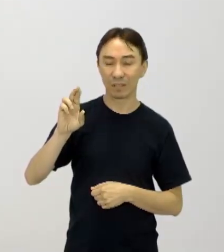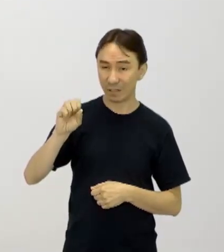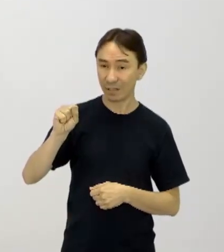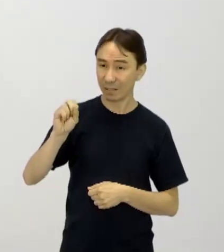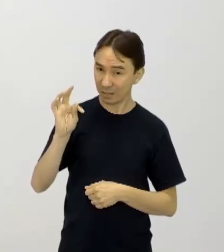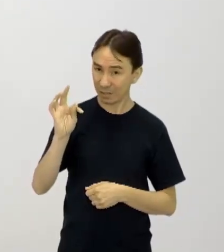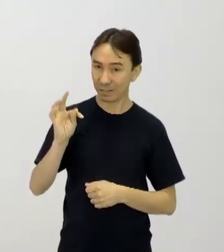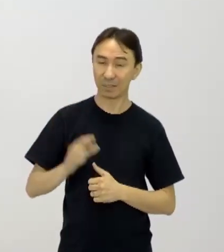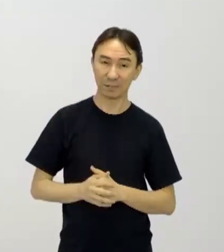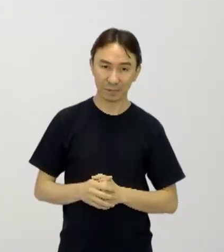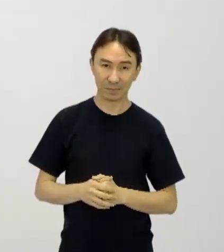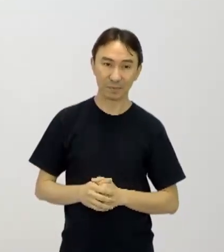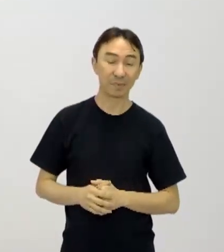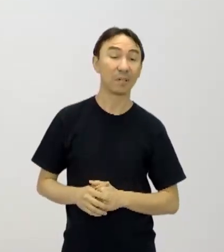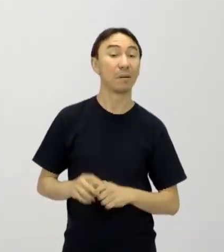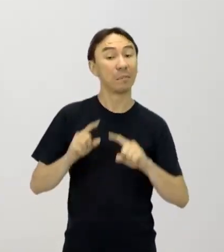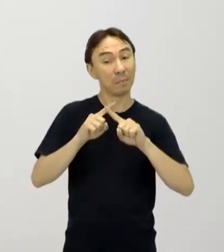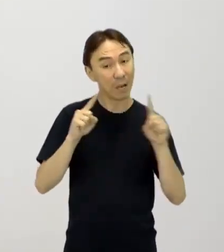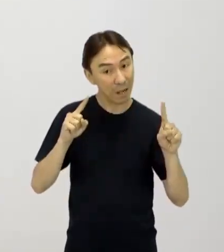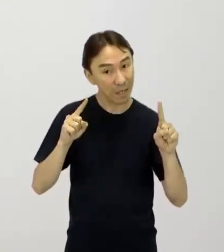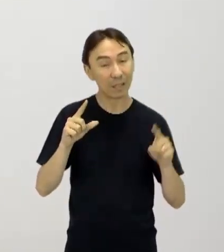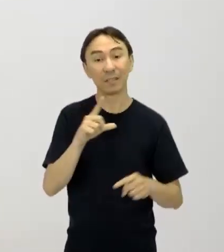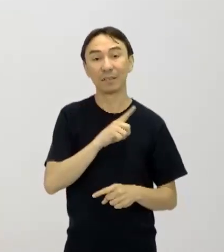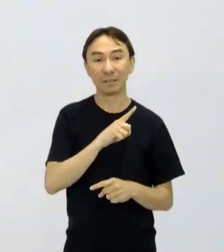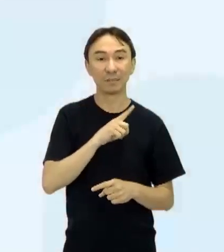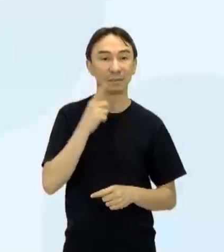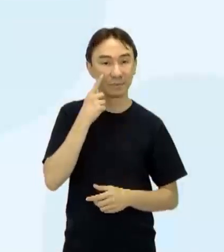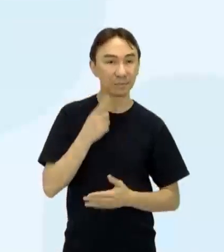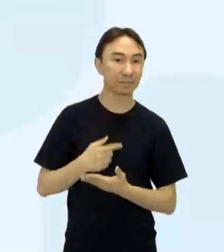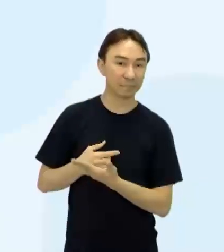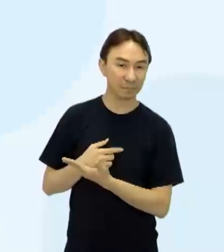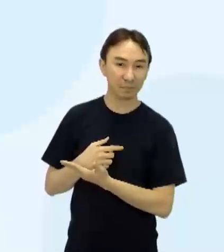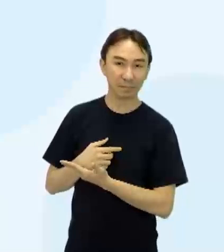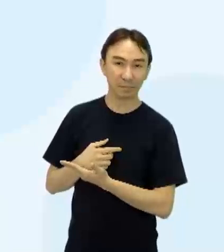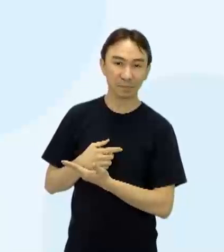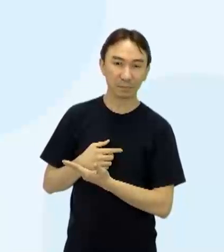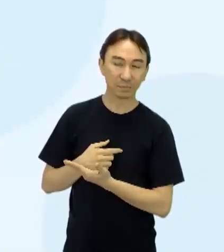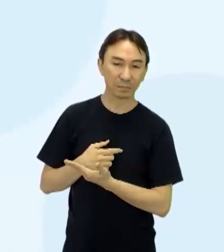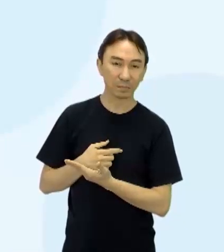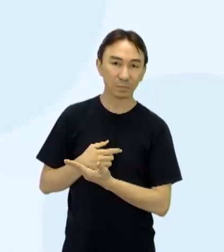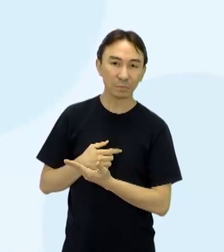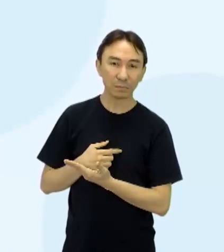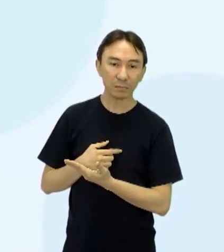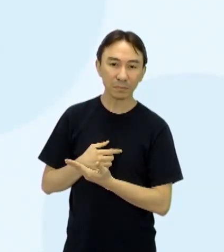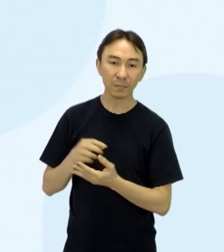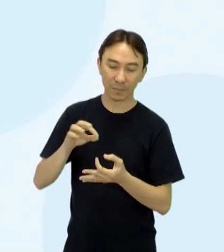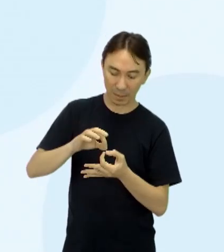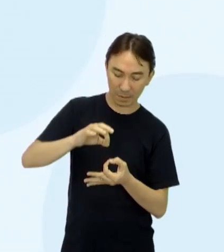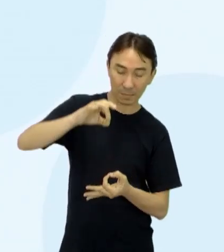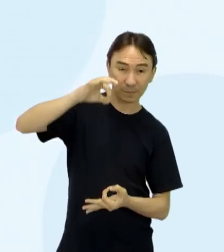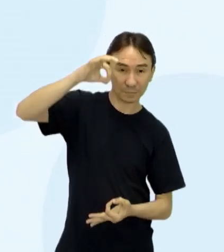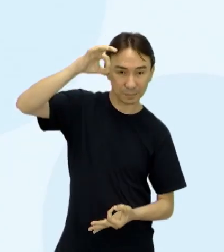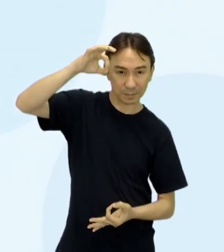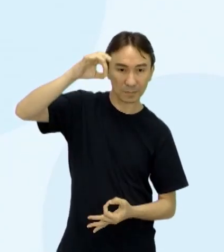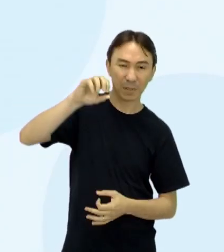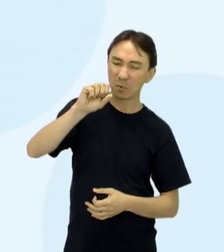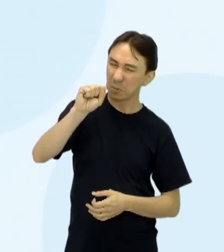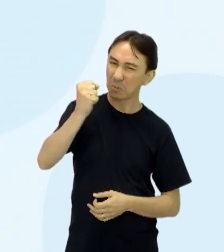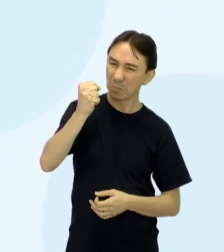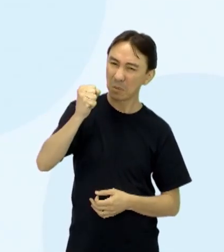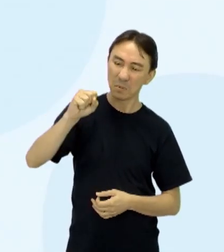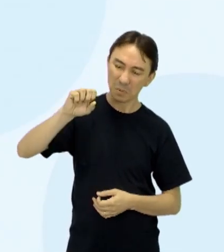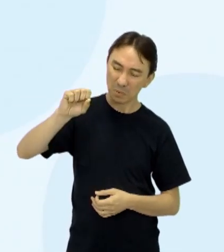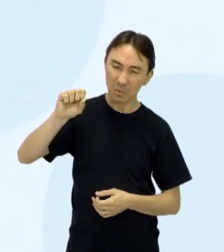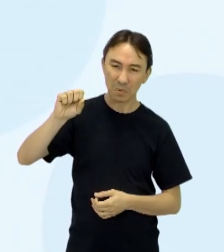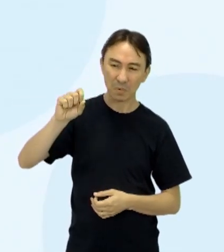Agora tem um porém aí no meio, né? Olha o Monte Everest aí que bonito e tal. Ele tem 8.800 e tantos metros,